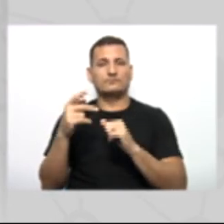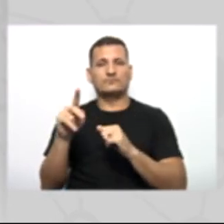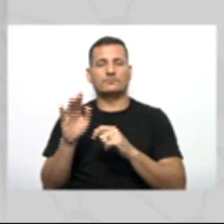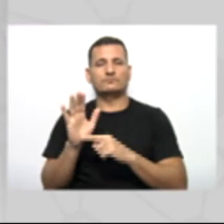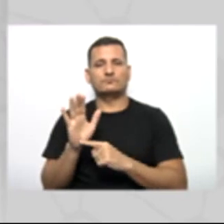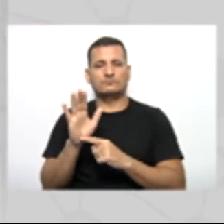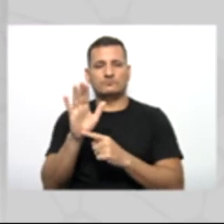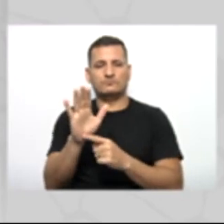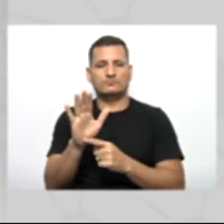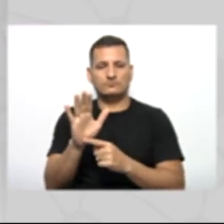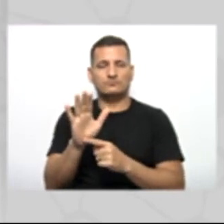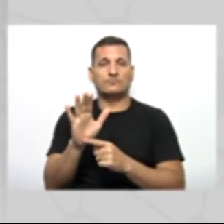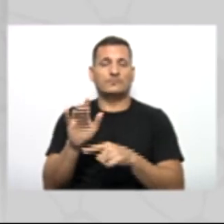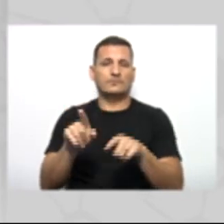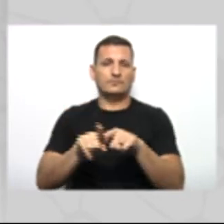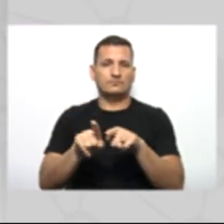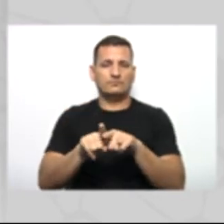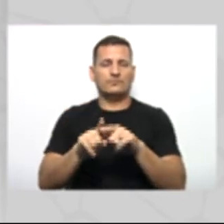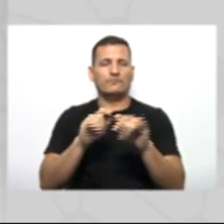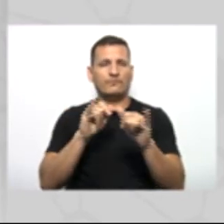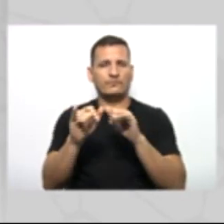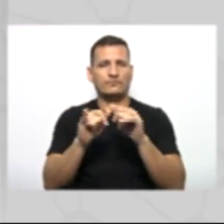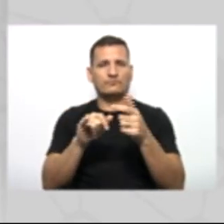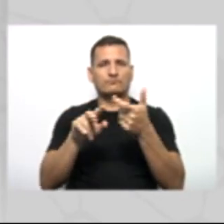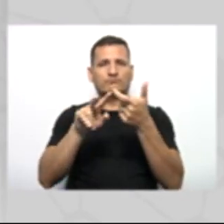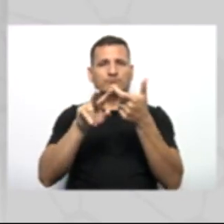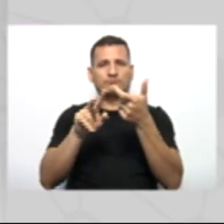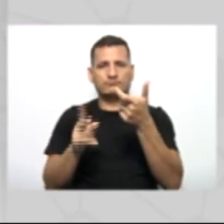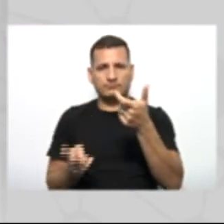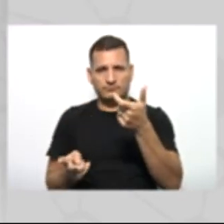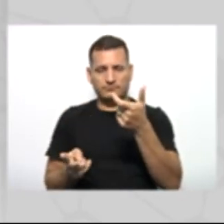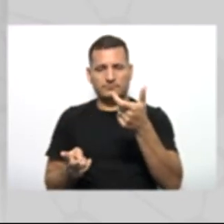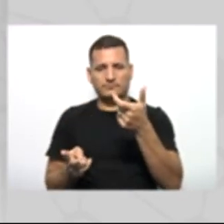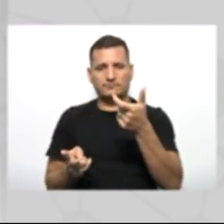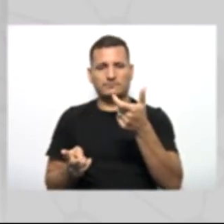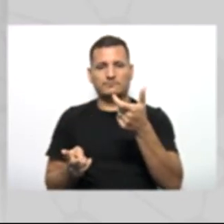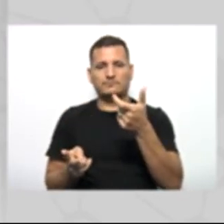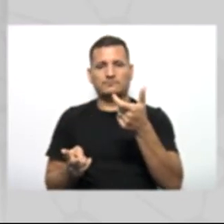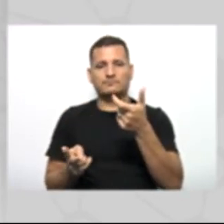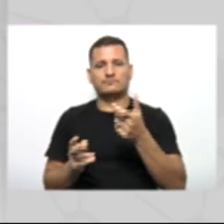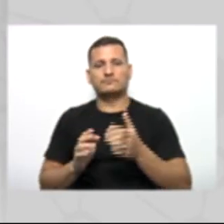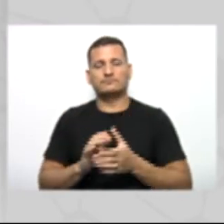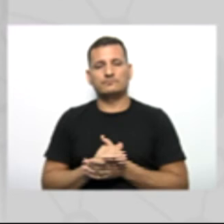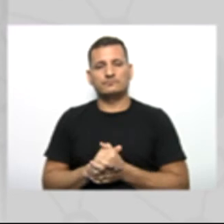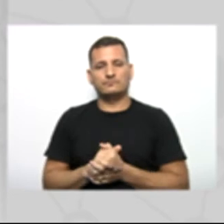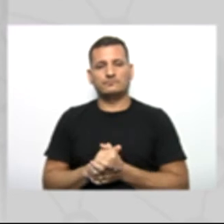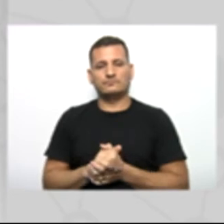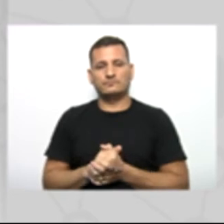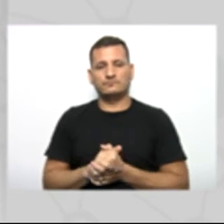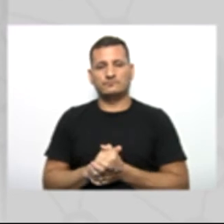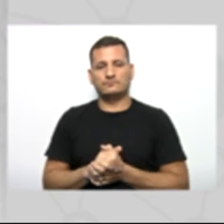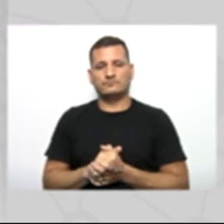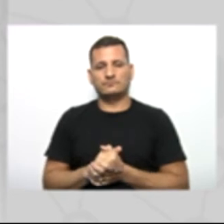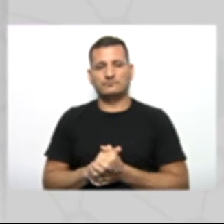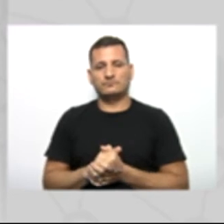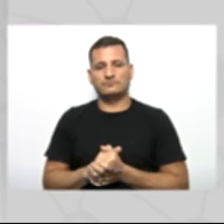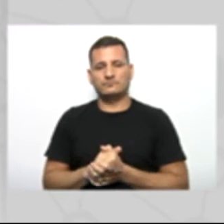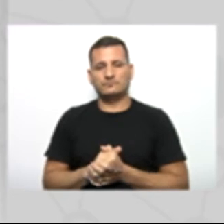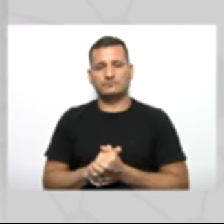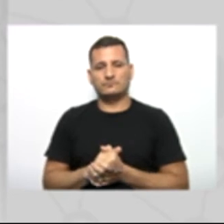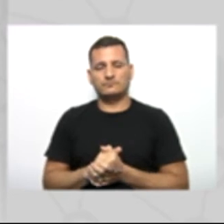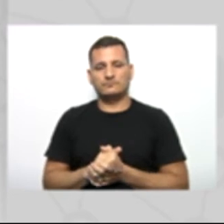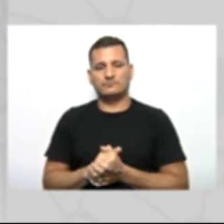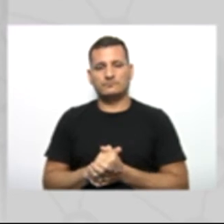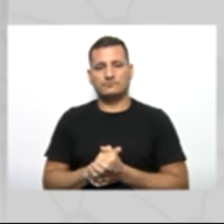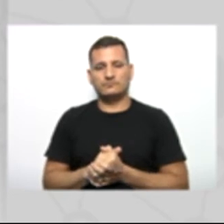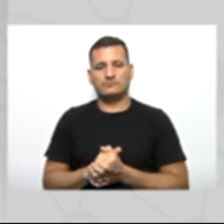e as informações herdadas da classe pai. Então nós temos aqui, ó, a classe pai chamada